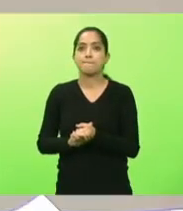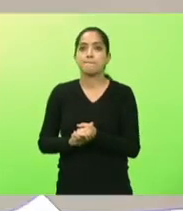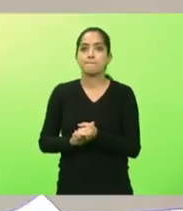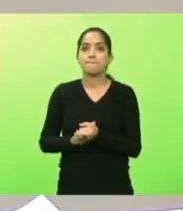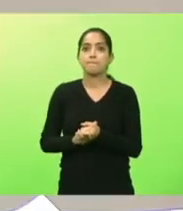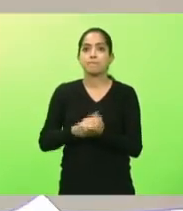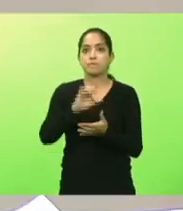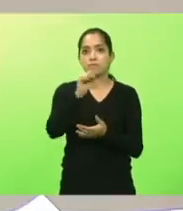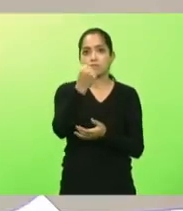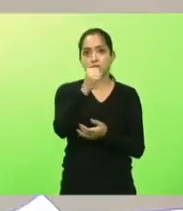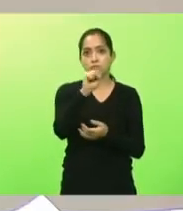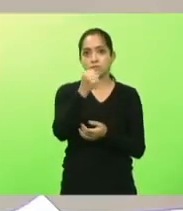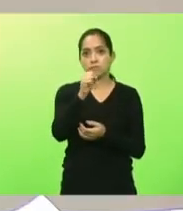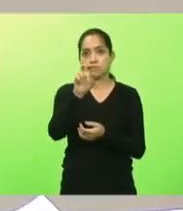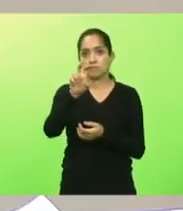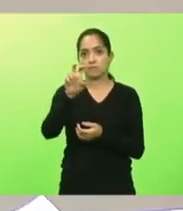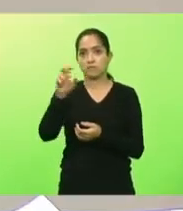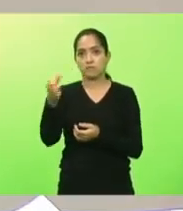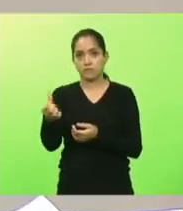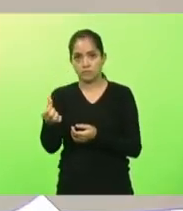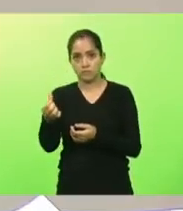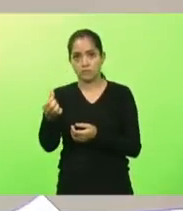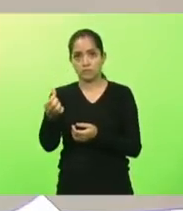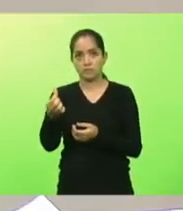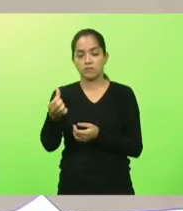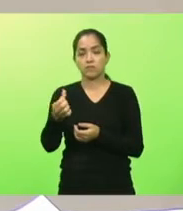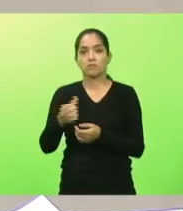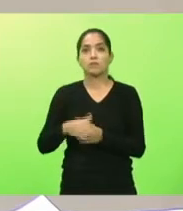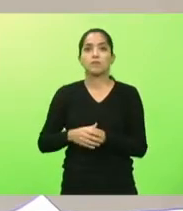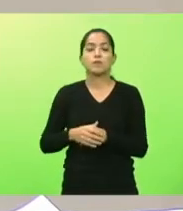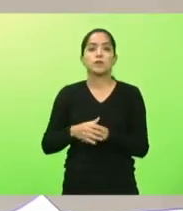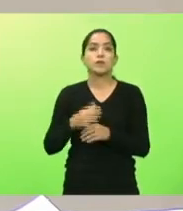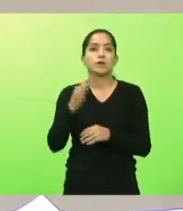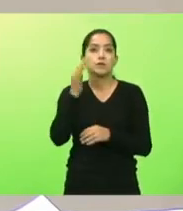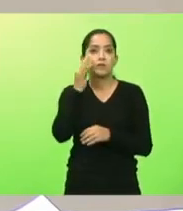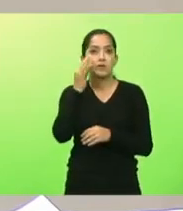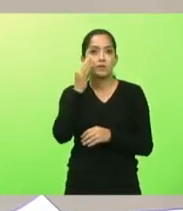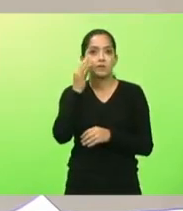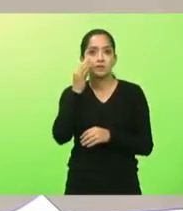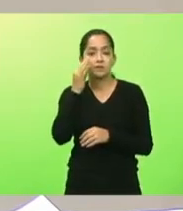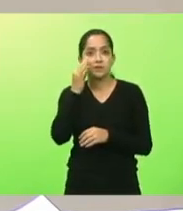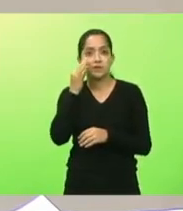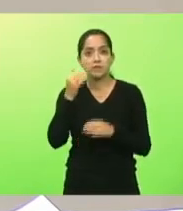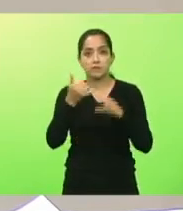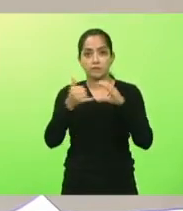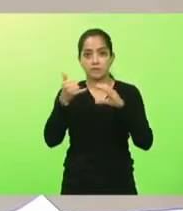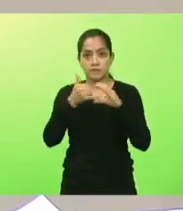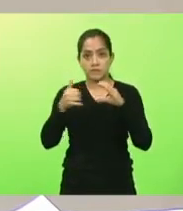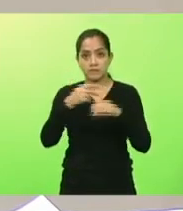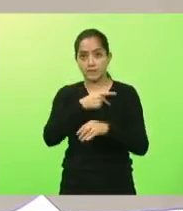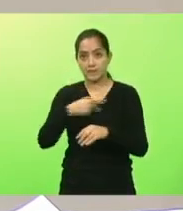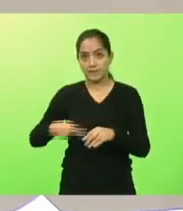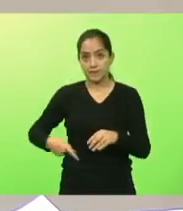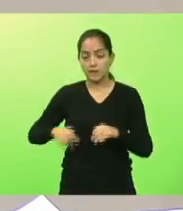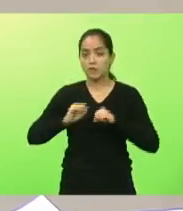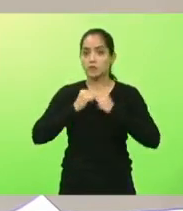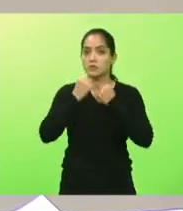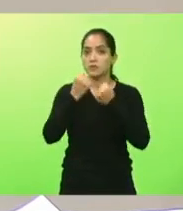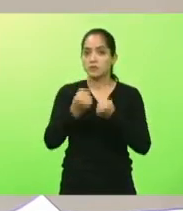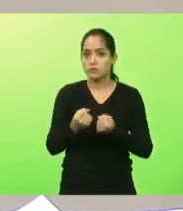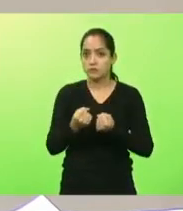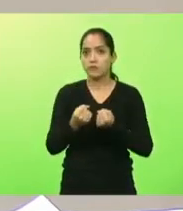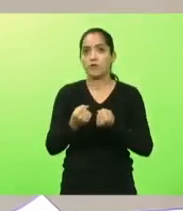Requerimento 856, autoria deputado Felipe Estevão, solicitando ao presidente da SELESC informações acerca dos esforços empregados para